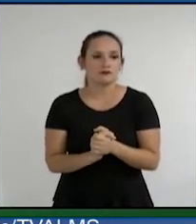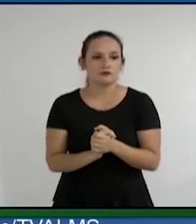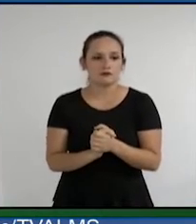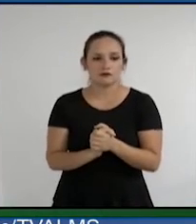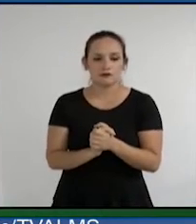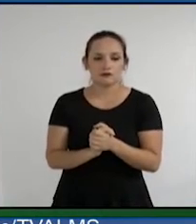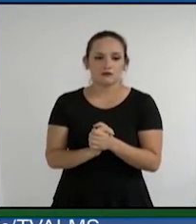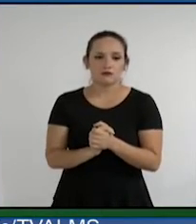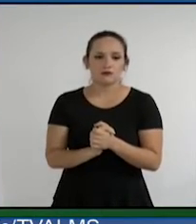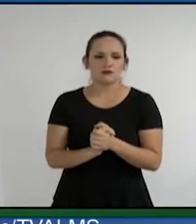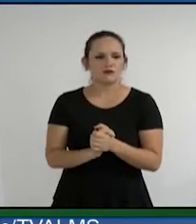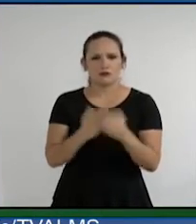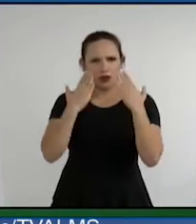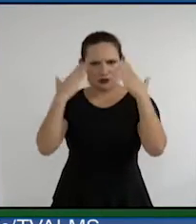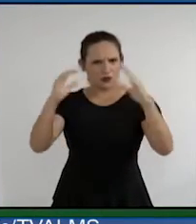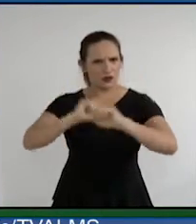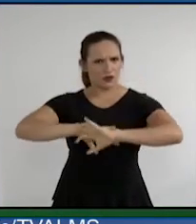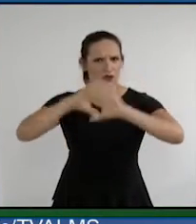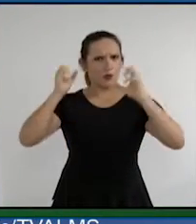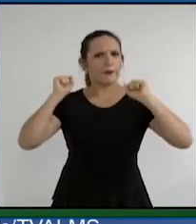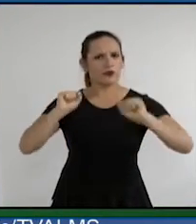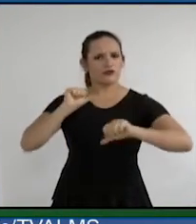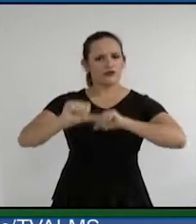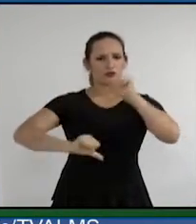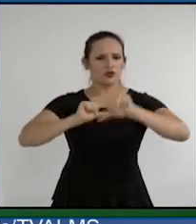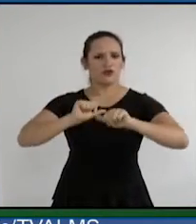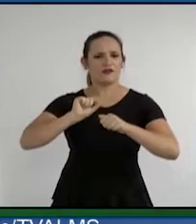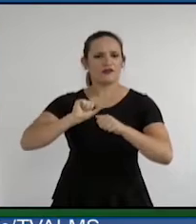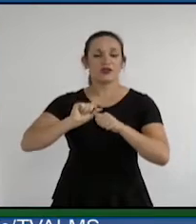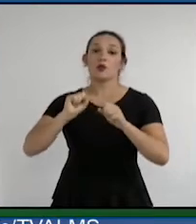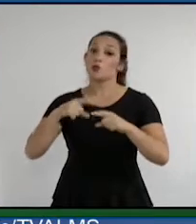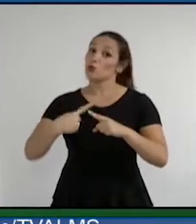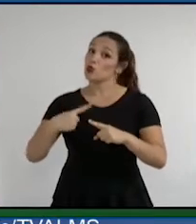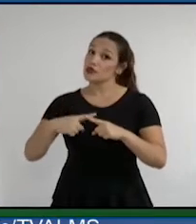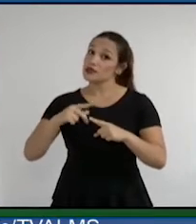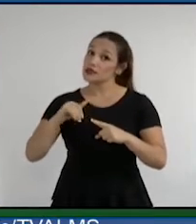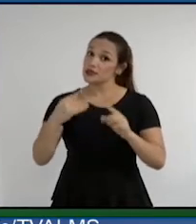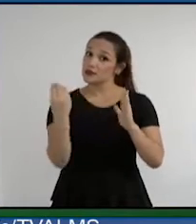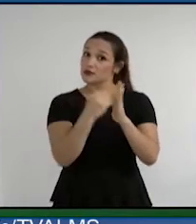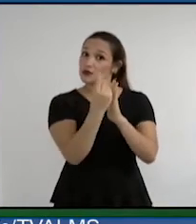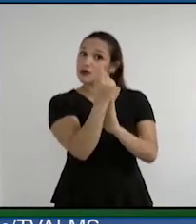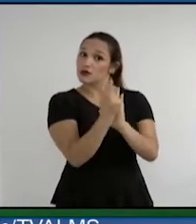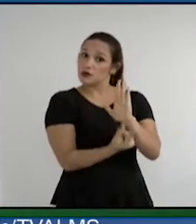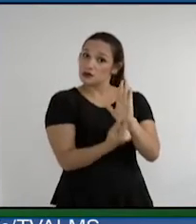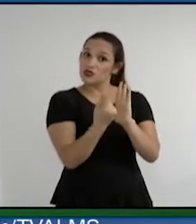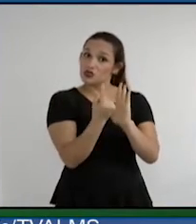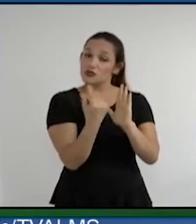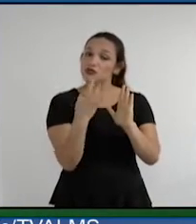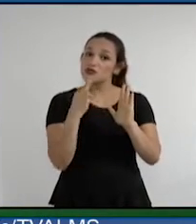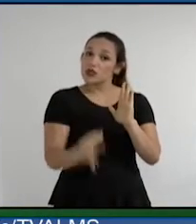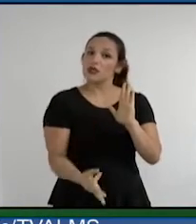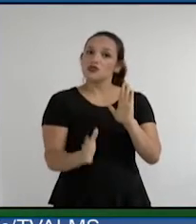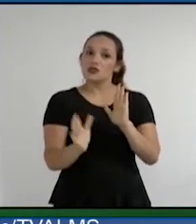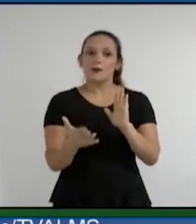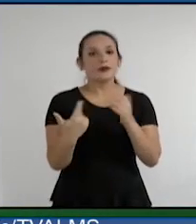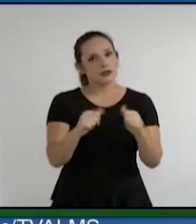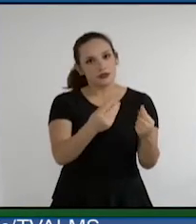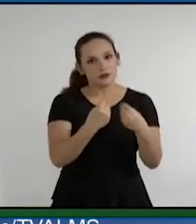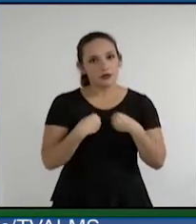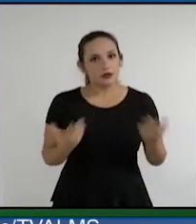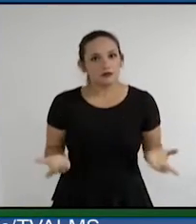e com transparência, sem problema nenhum. Porque se foi colocado no orçamento como foi, esse dinheiro tem que estar